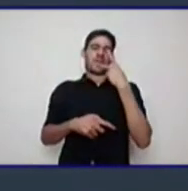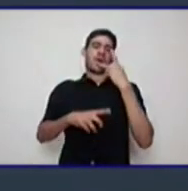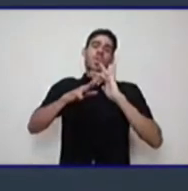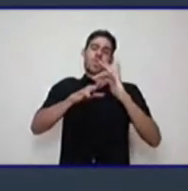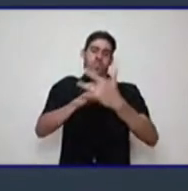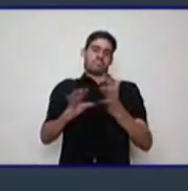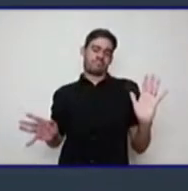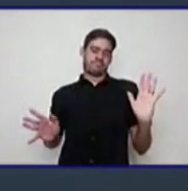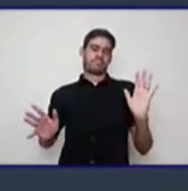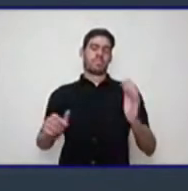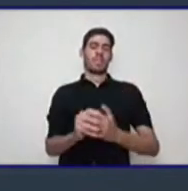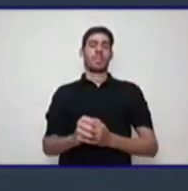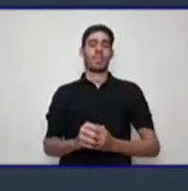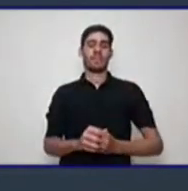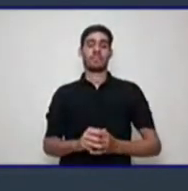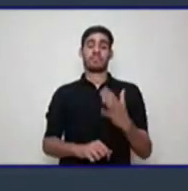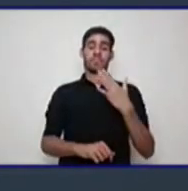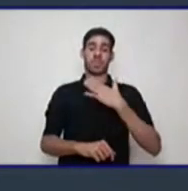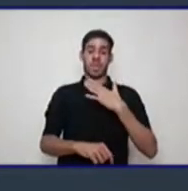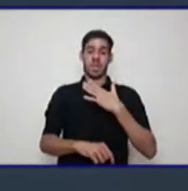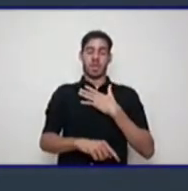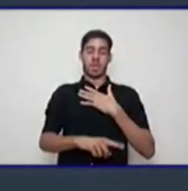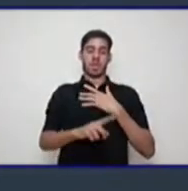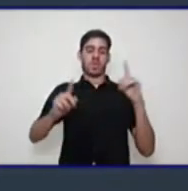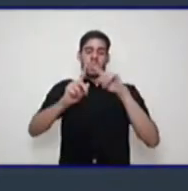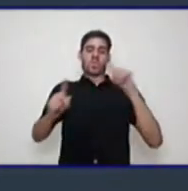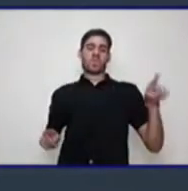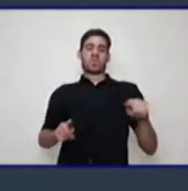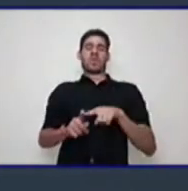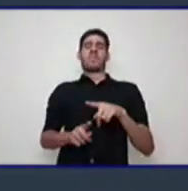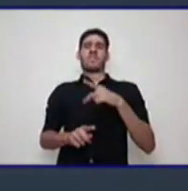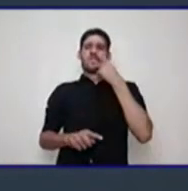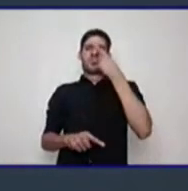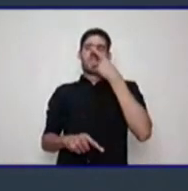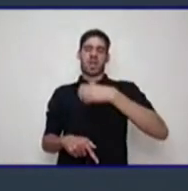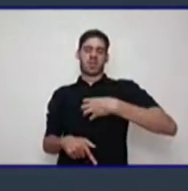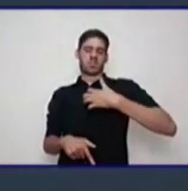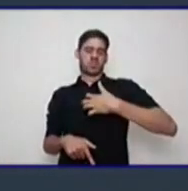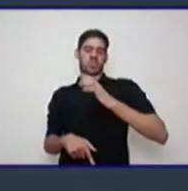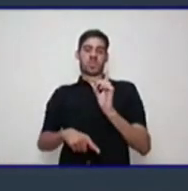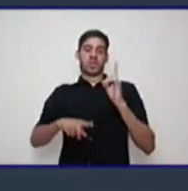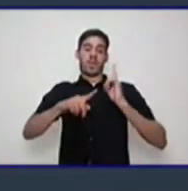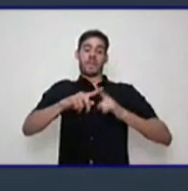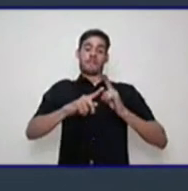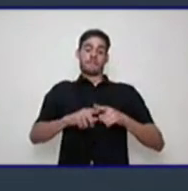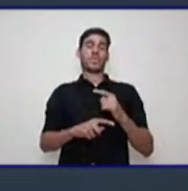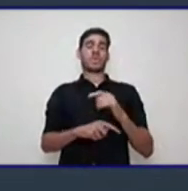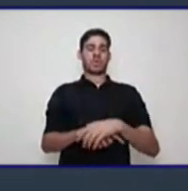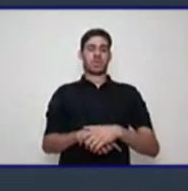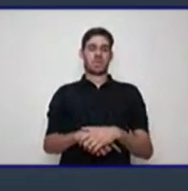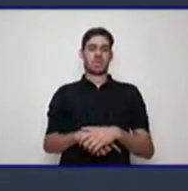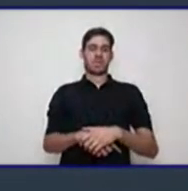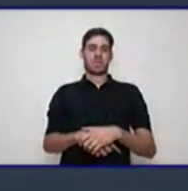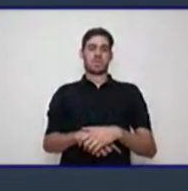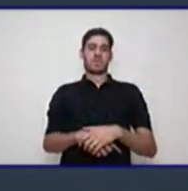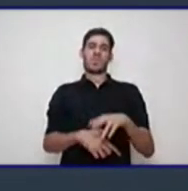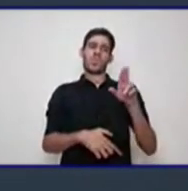social. Eu não enquadrei como discurso de ódio, porque tendo a usar